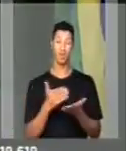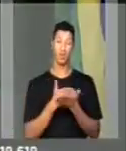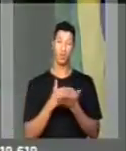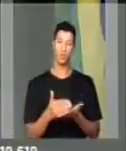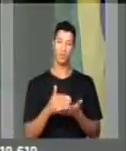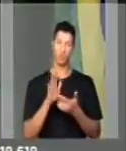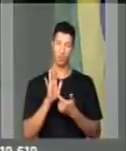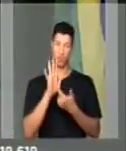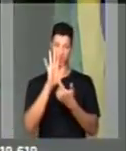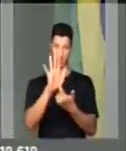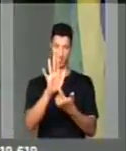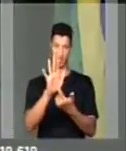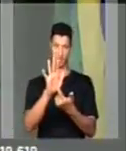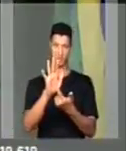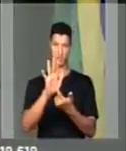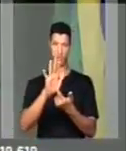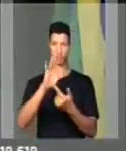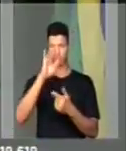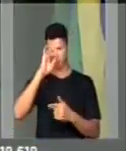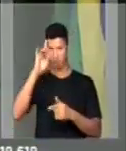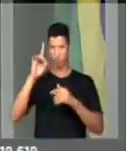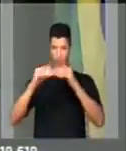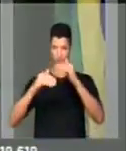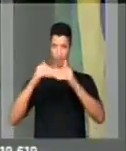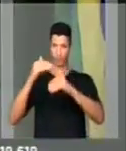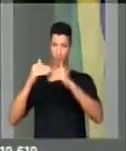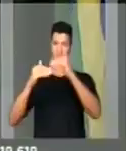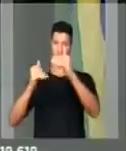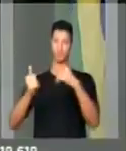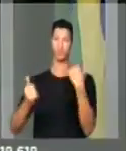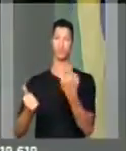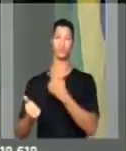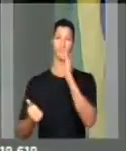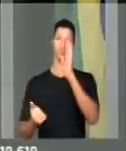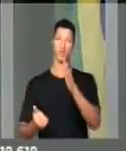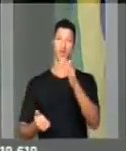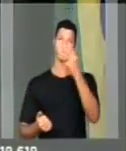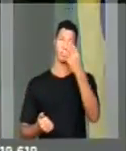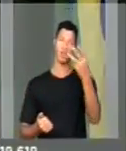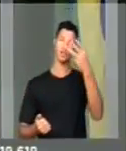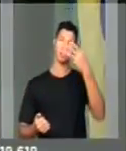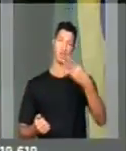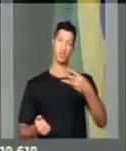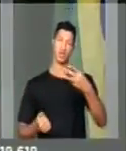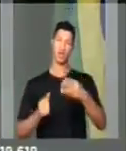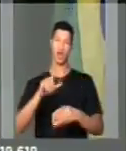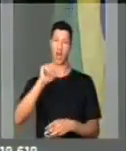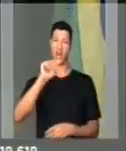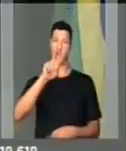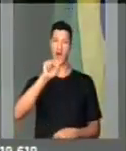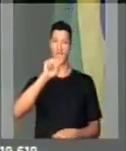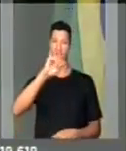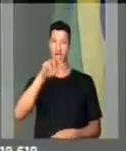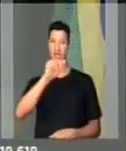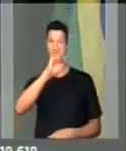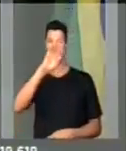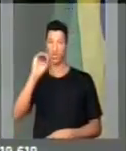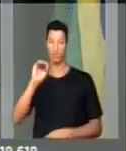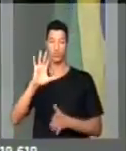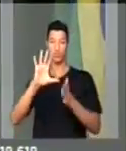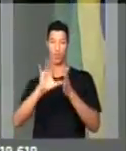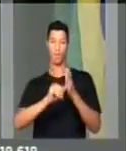começou a mostrar, dia após dia, nós já estamos na 33ª Operação Lava Jato,